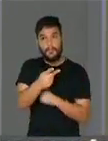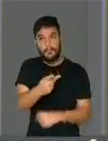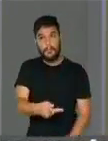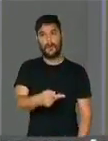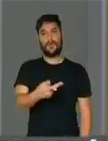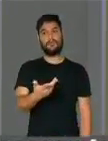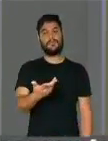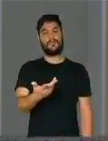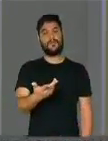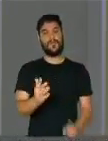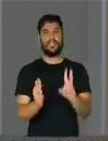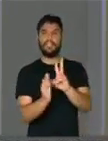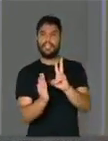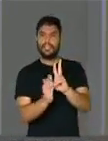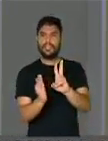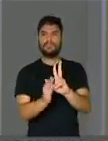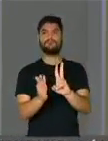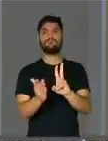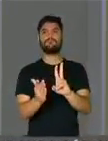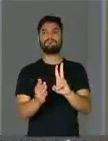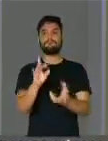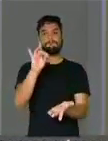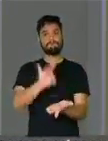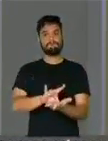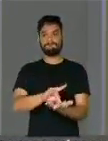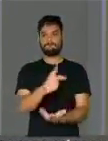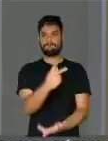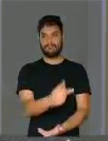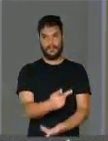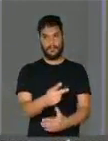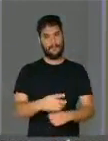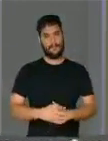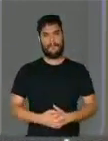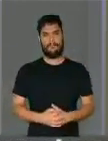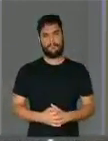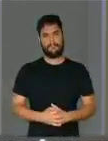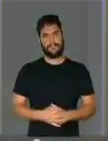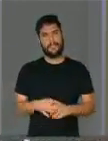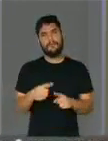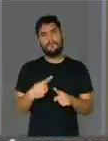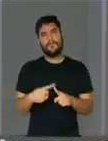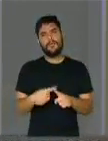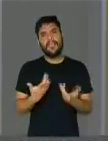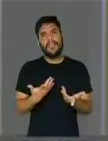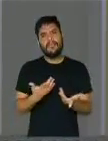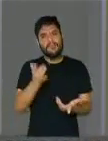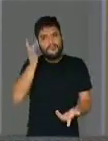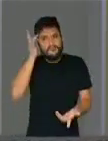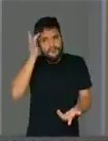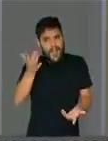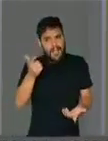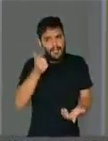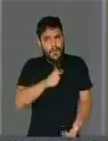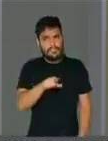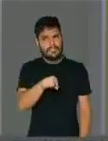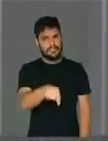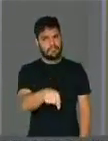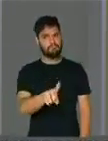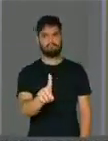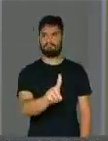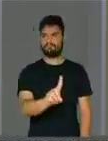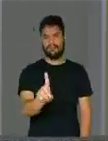terras ancestrais. Falo isso para lembrar que não foi sem resistências. Àquela